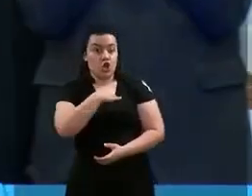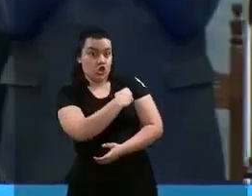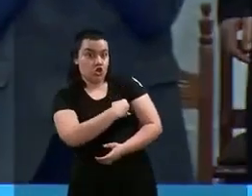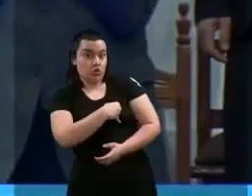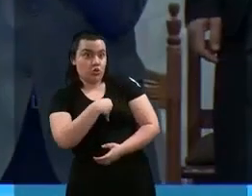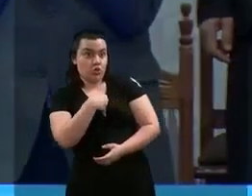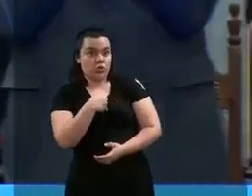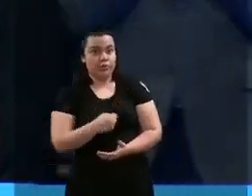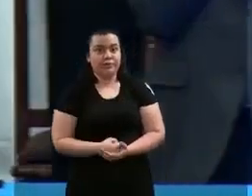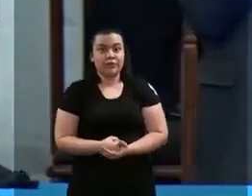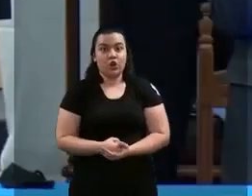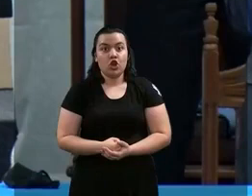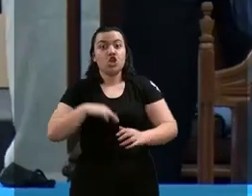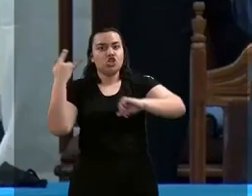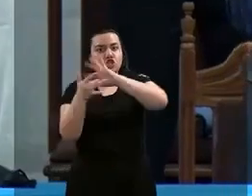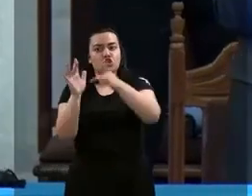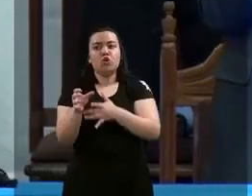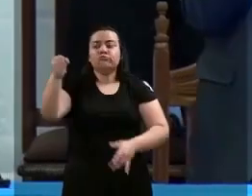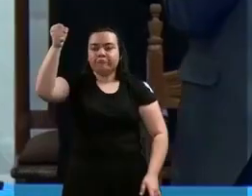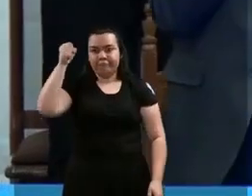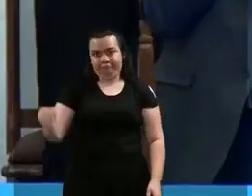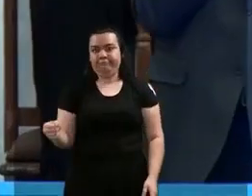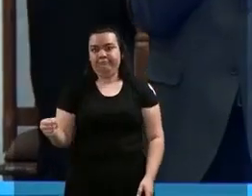as minhas ovelhas